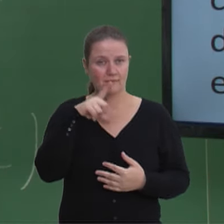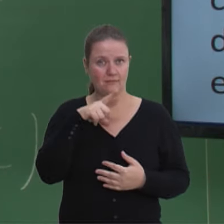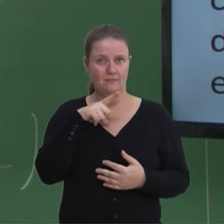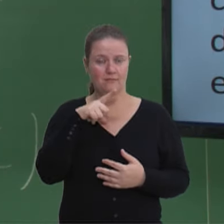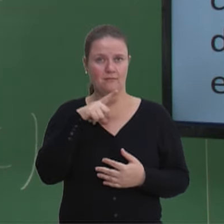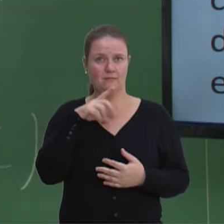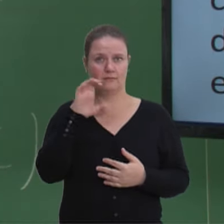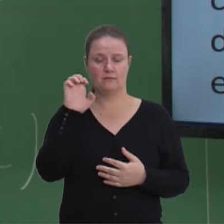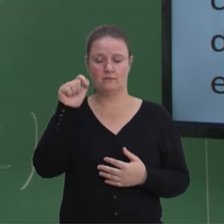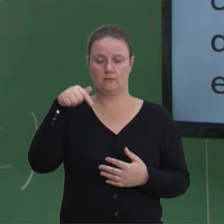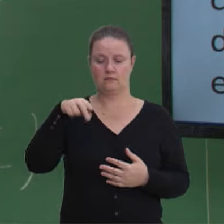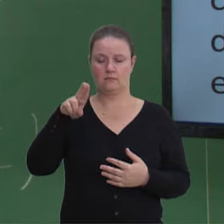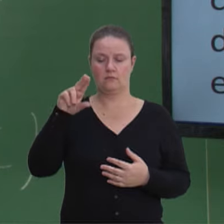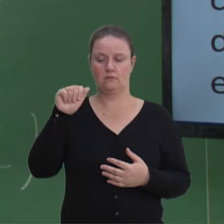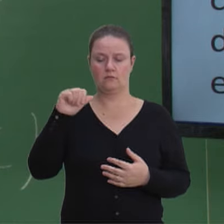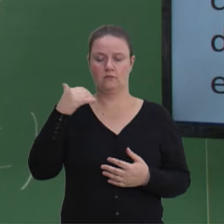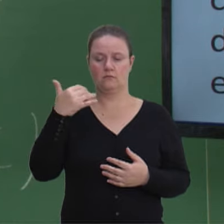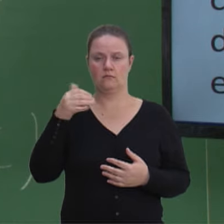pode